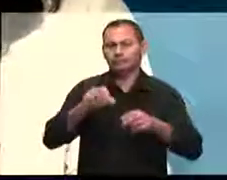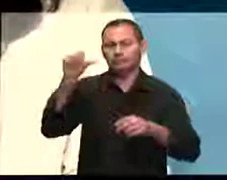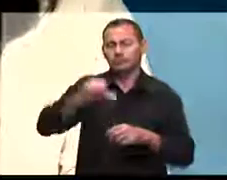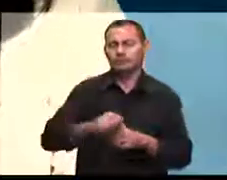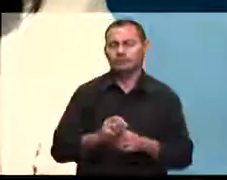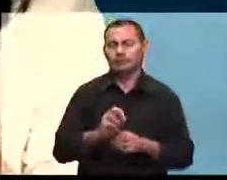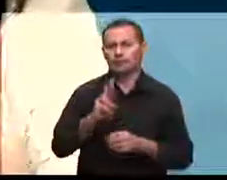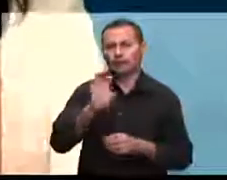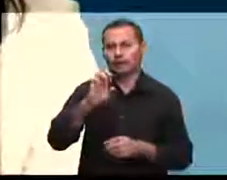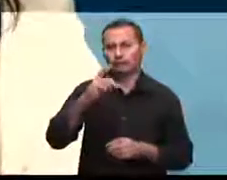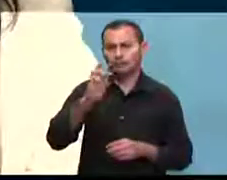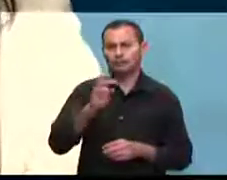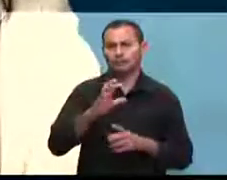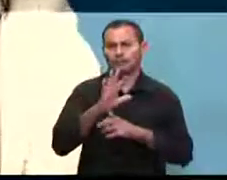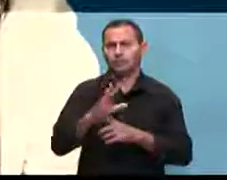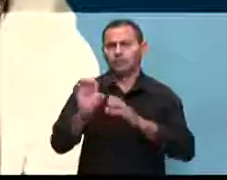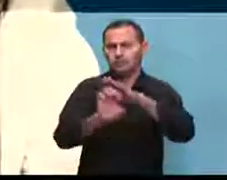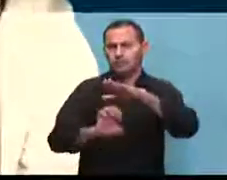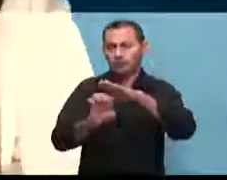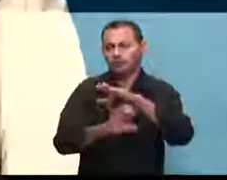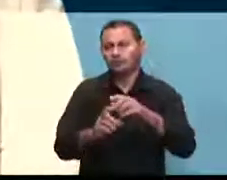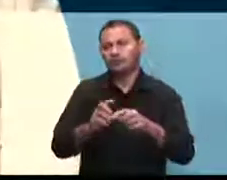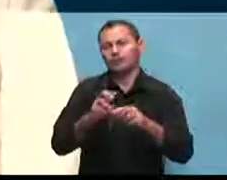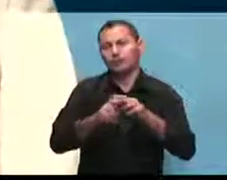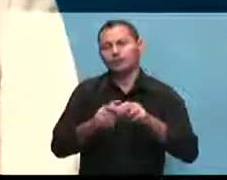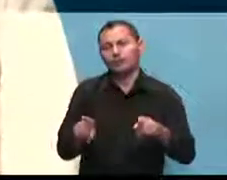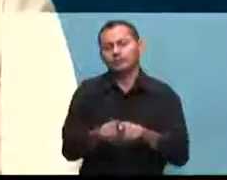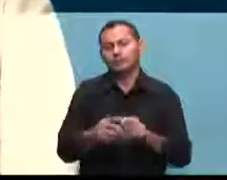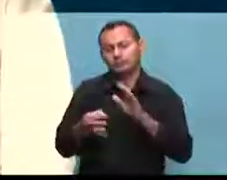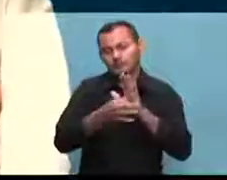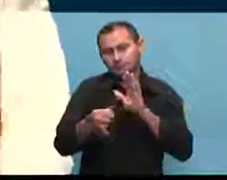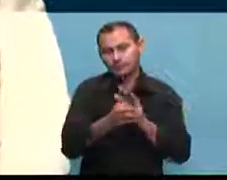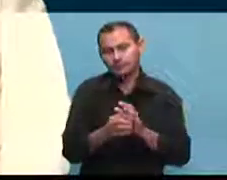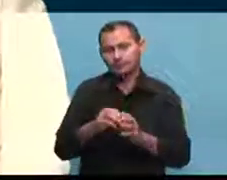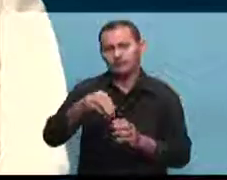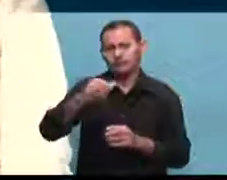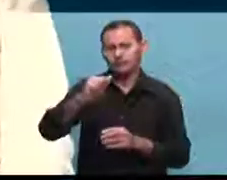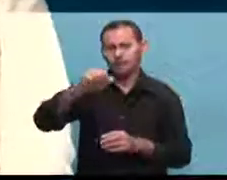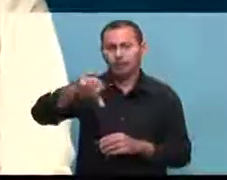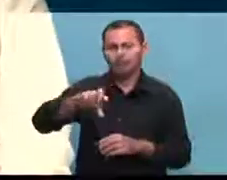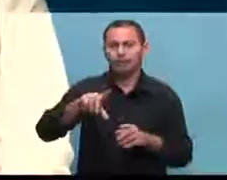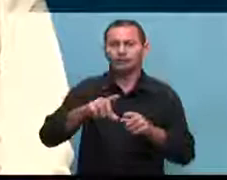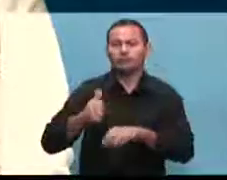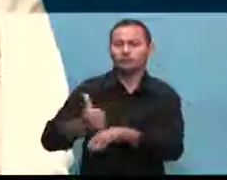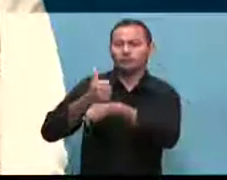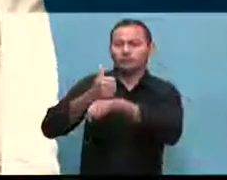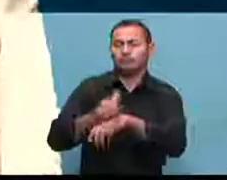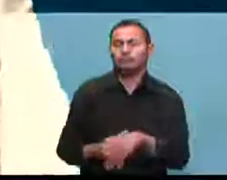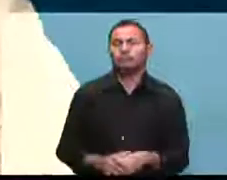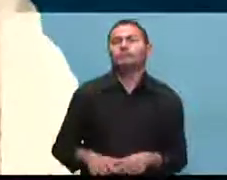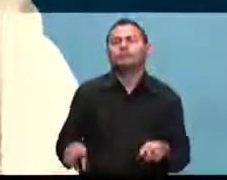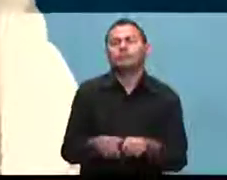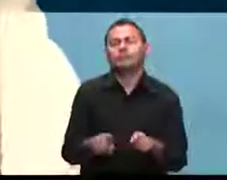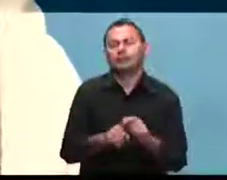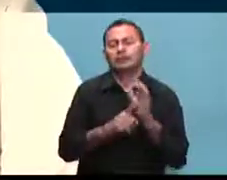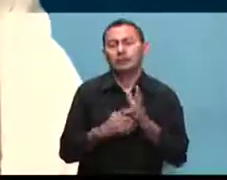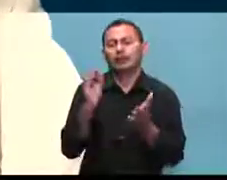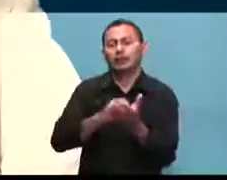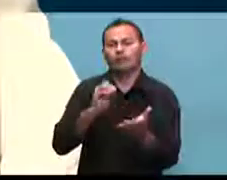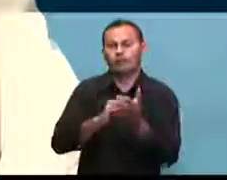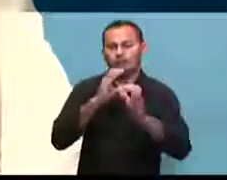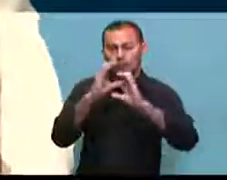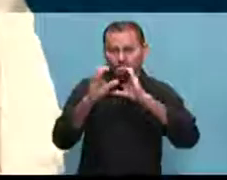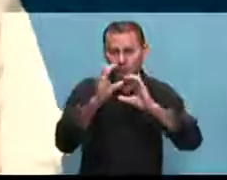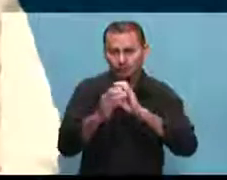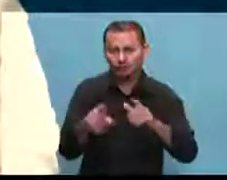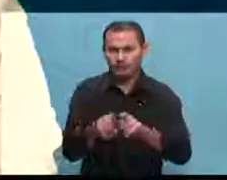prejudicam a reputação e a imagem das empresas, pois além de sugerirem má qualidade em suas produções, também indicam falta de